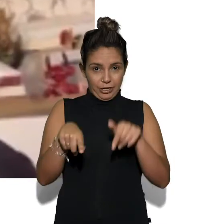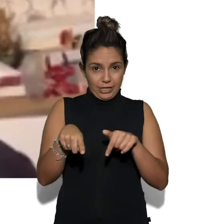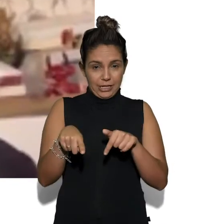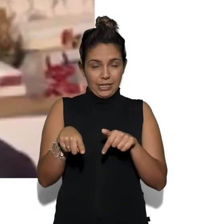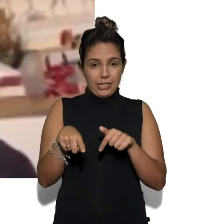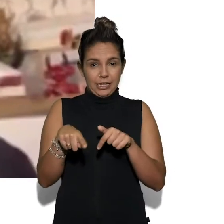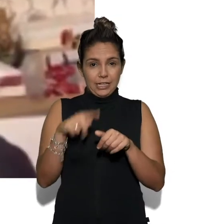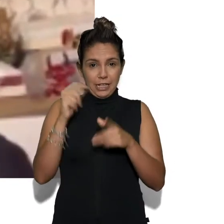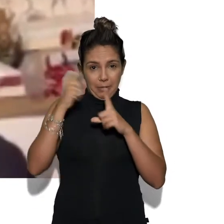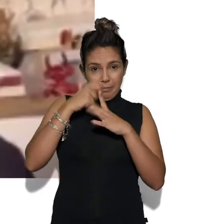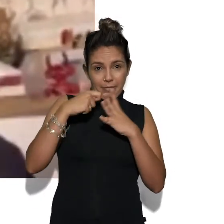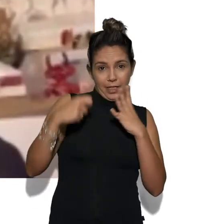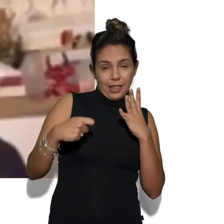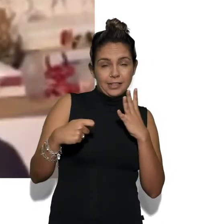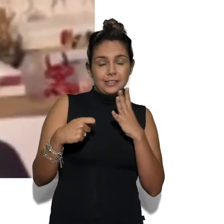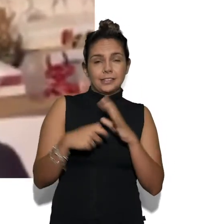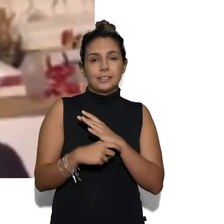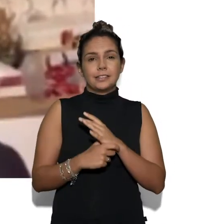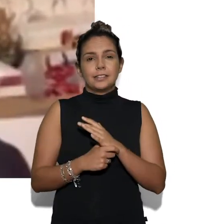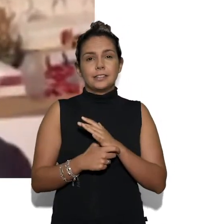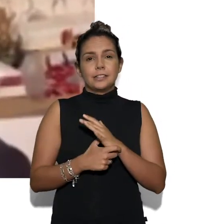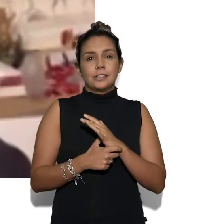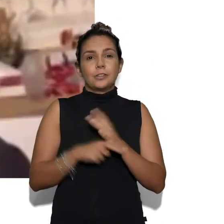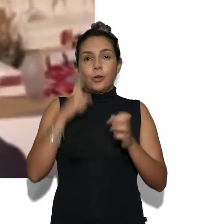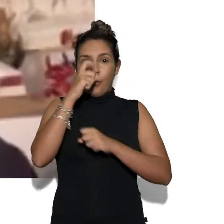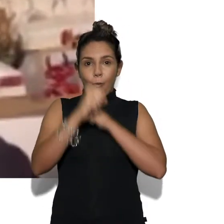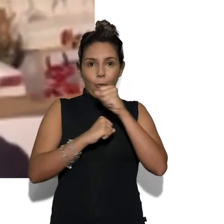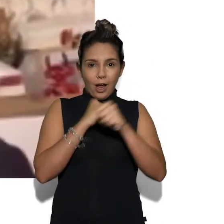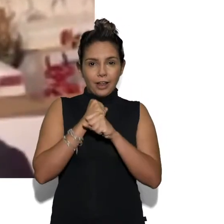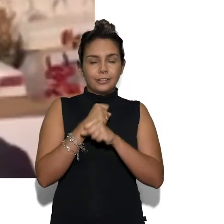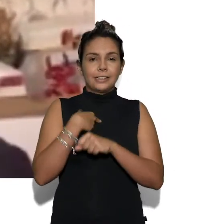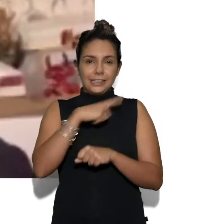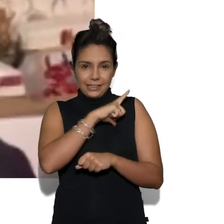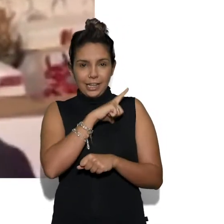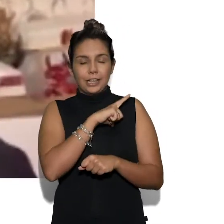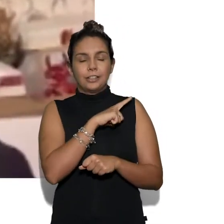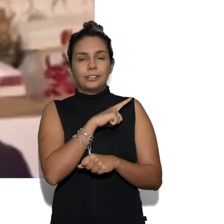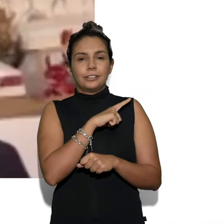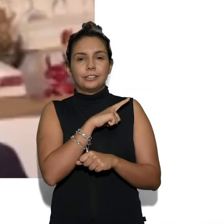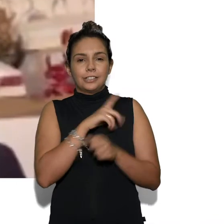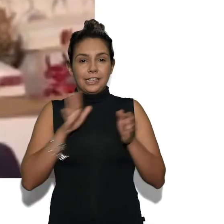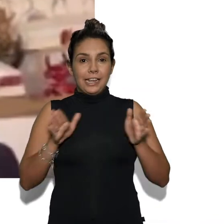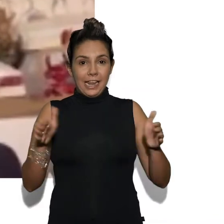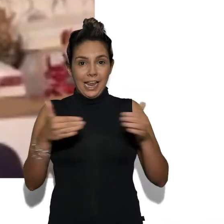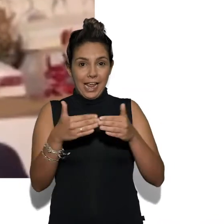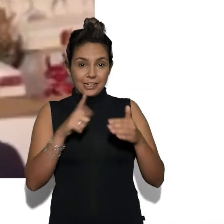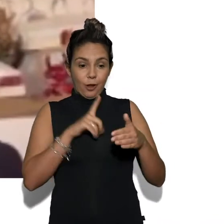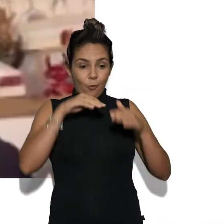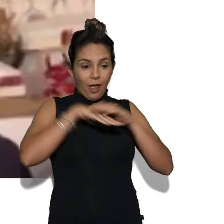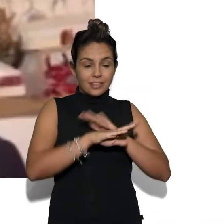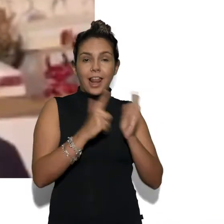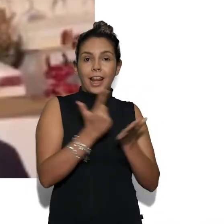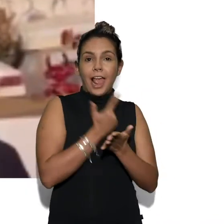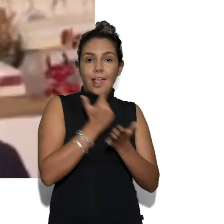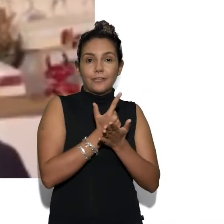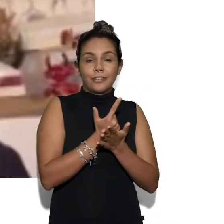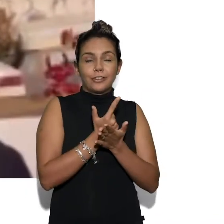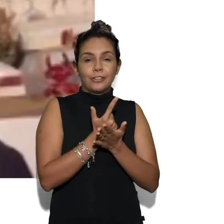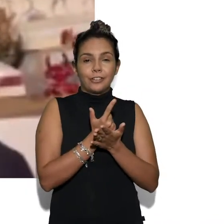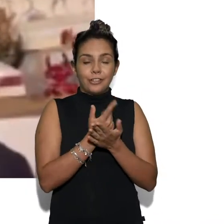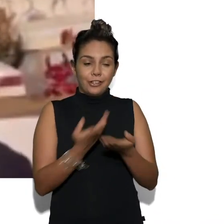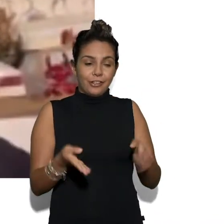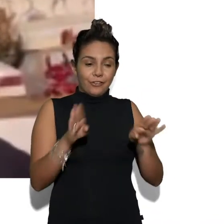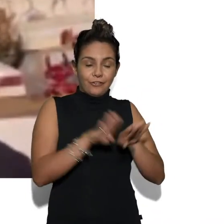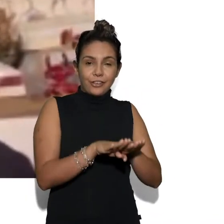destes tantos meses, deste mais de um ano de pandemia, você sabe que eu ainda tenho caixas de livros que estão